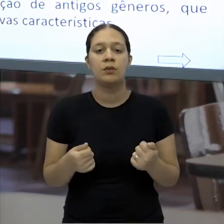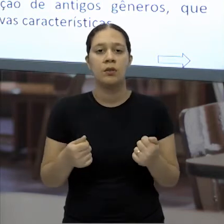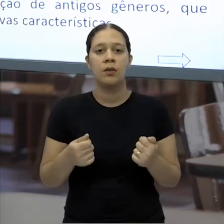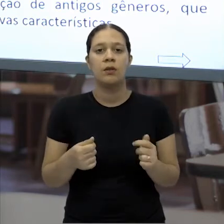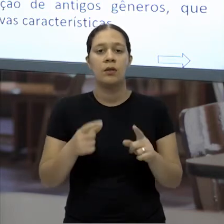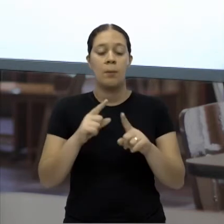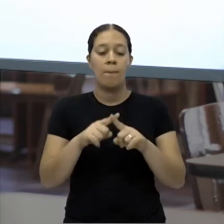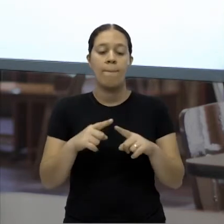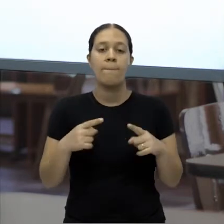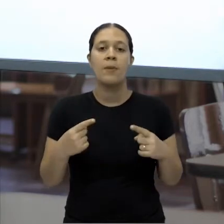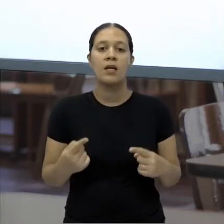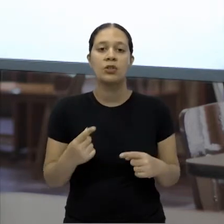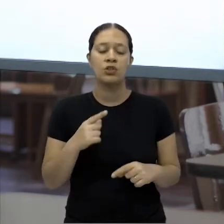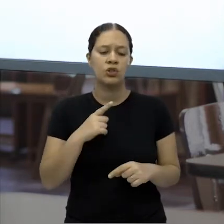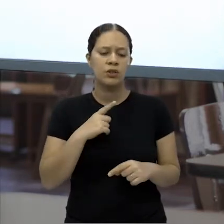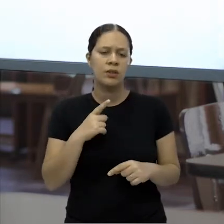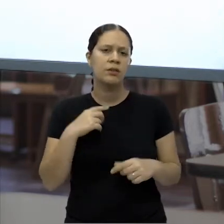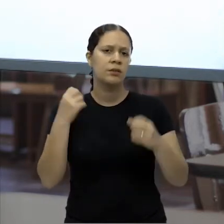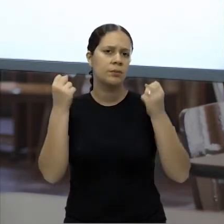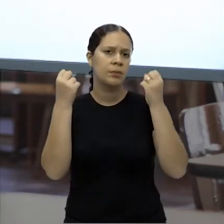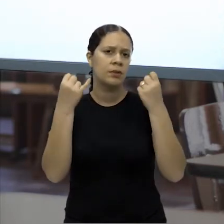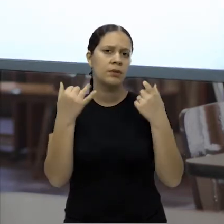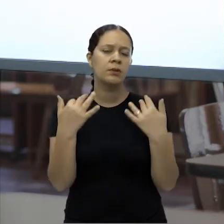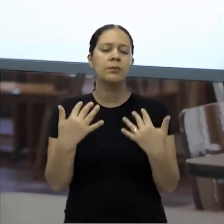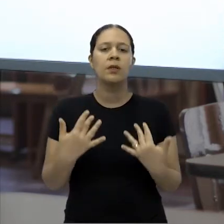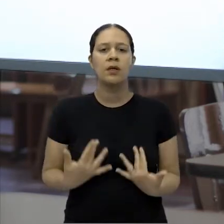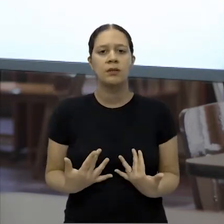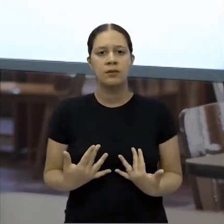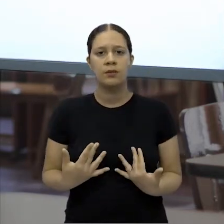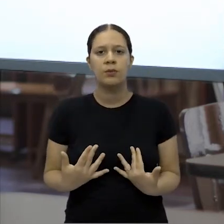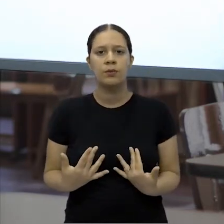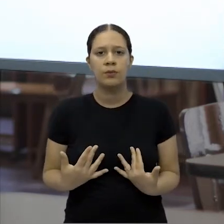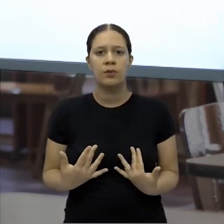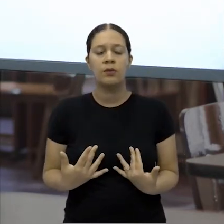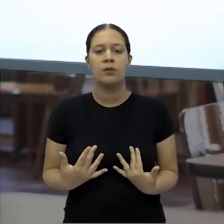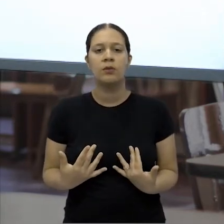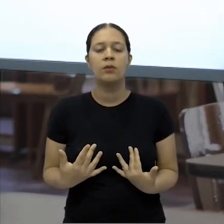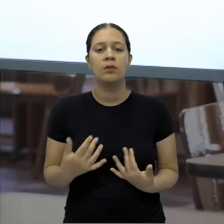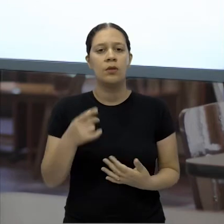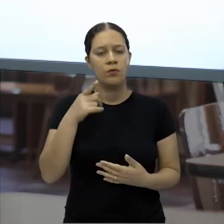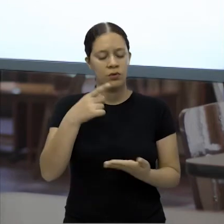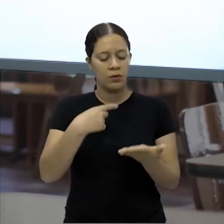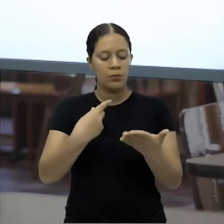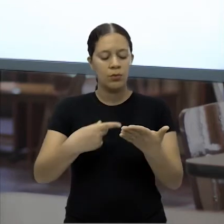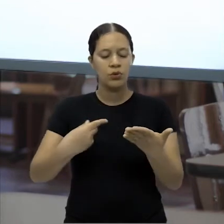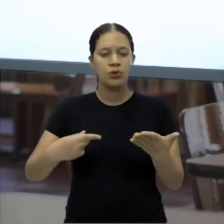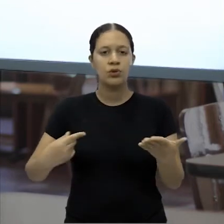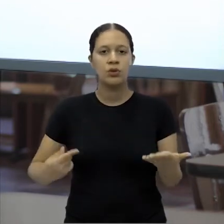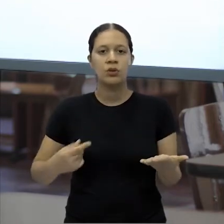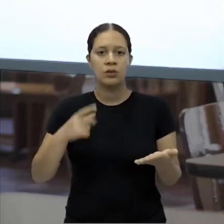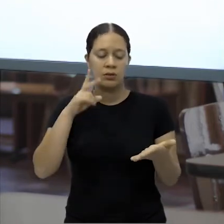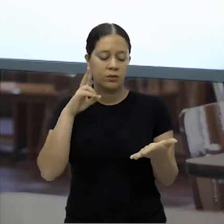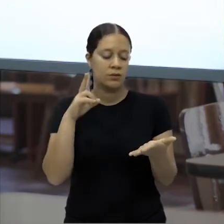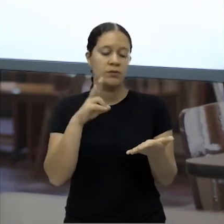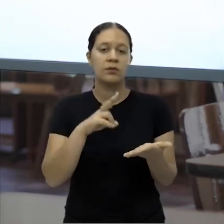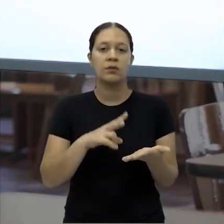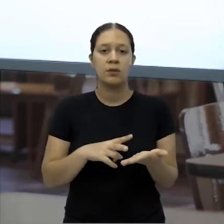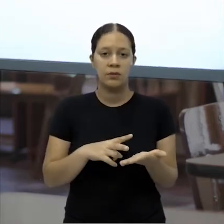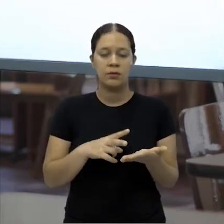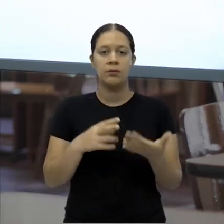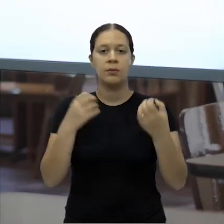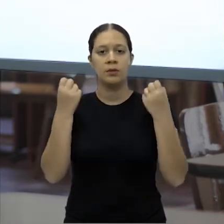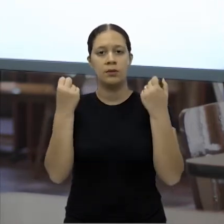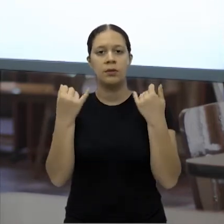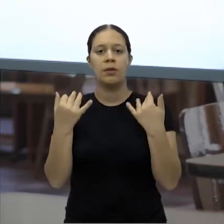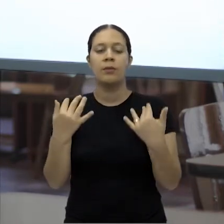linguística, mas também tem a definição, que é a explicação, que se vocês voltarem na sua apostila, vão ver que tem partes ali entre